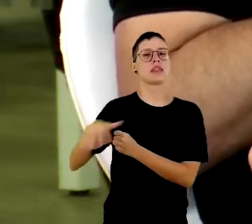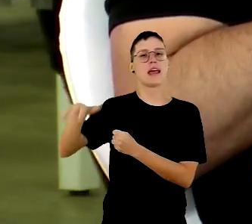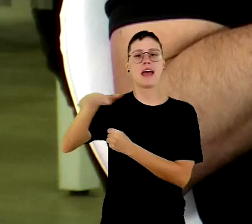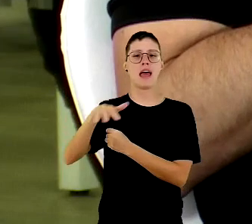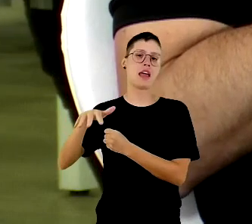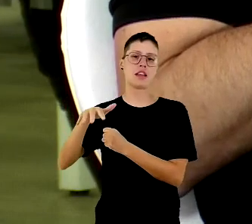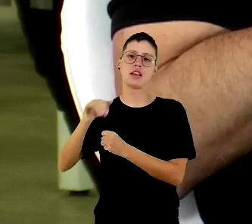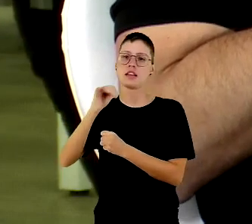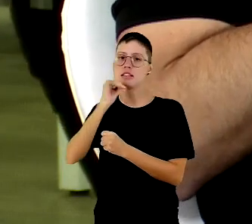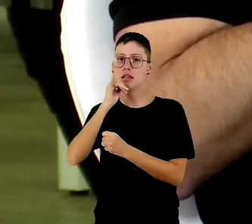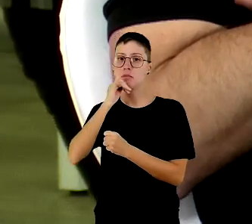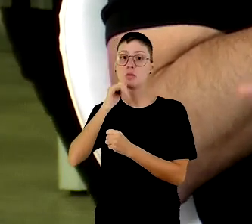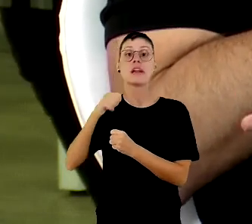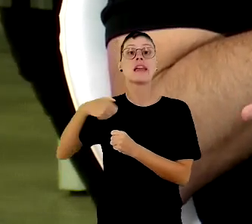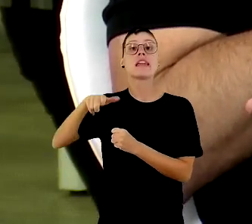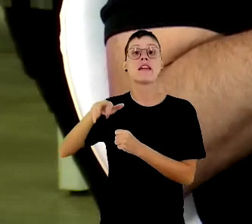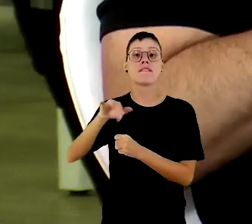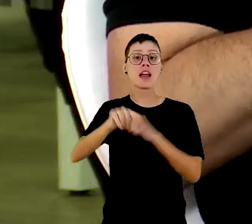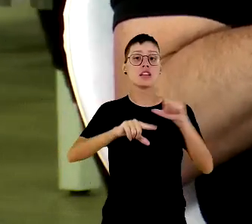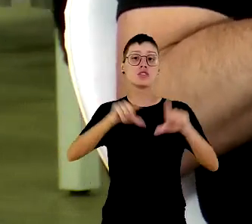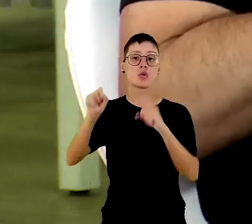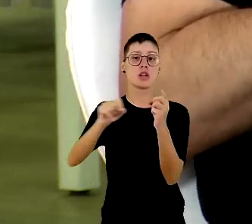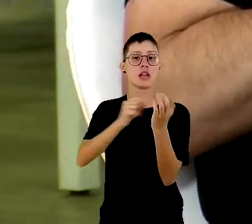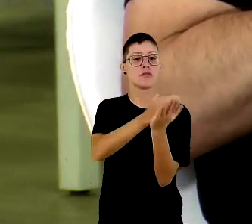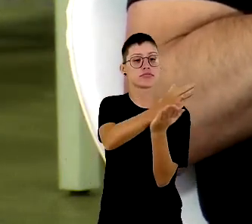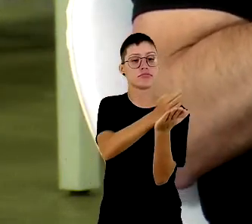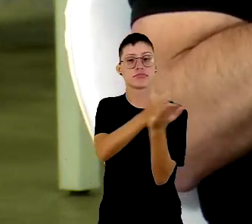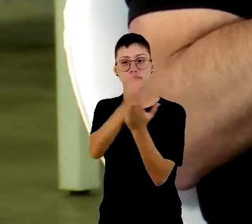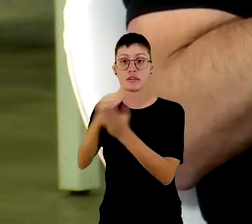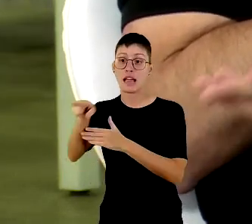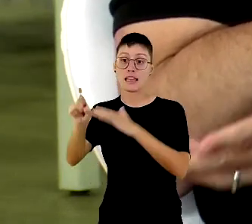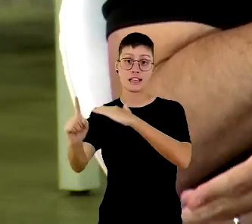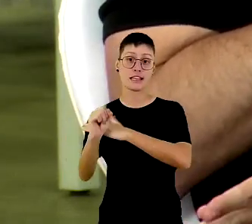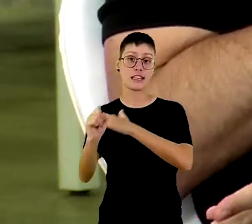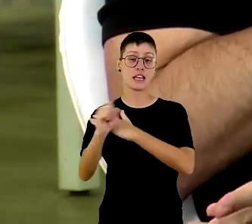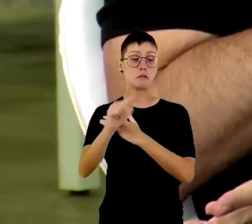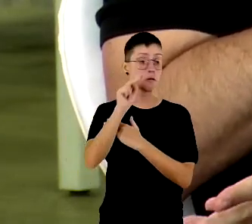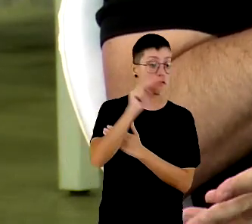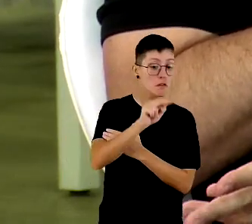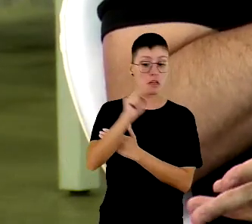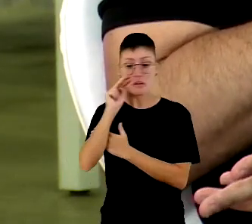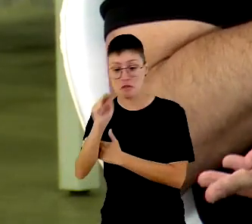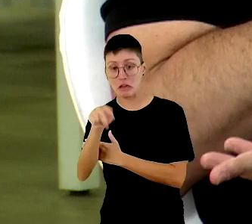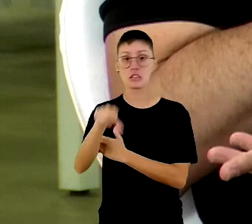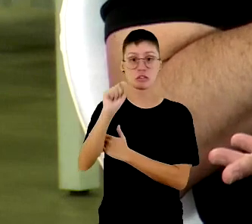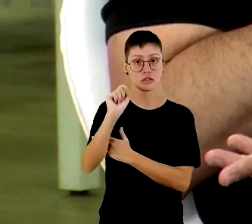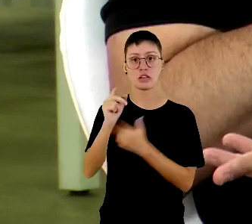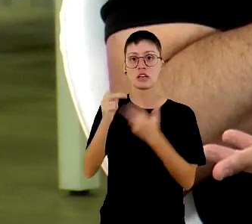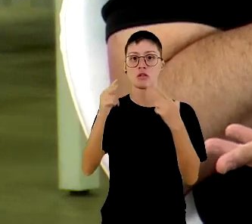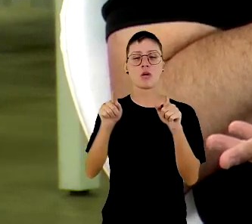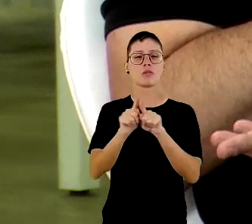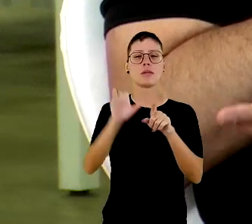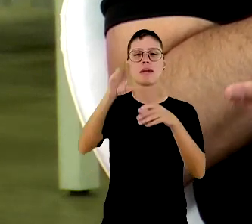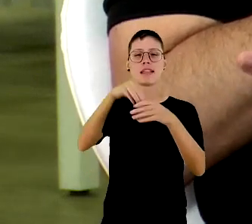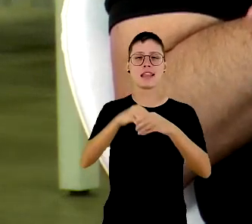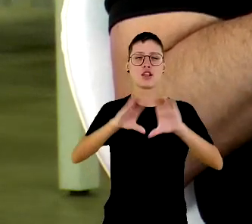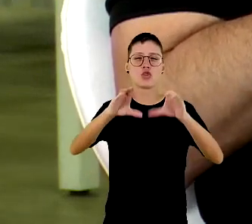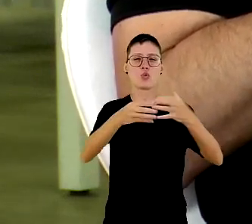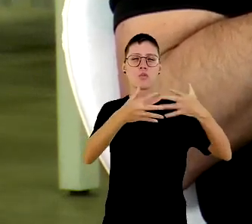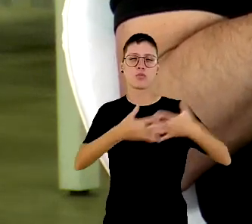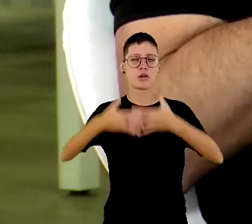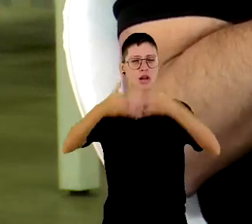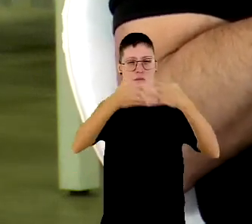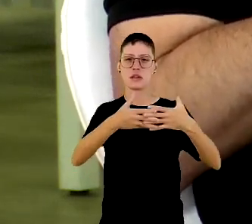três opções é o cliente. Da mesma forma, se ele quiser descarbonizar a sua frota, ele pode escolher por